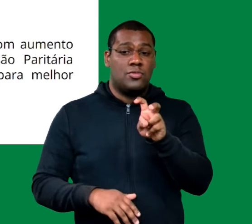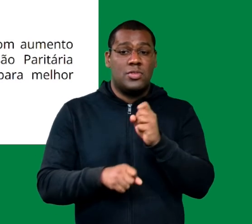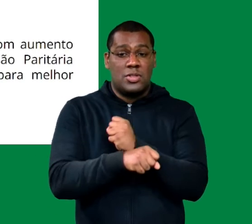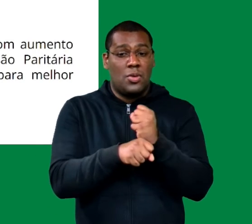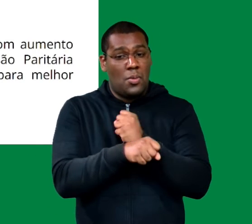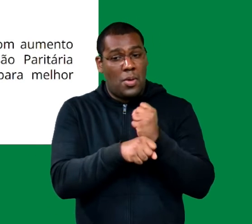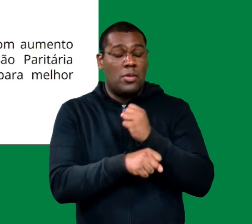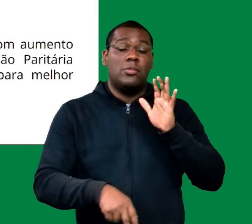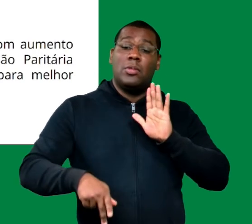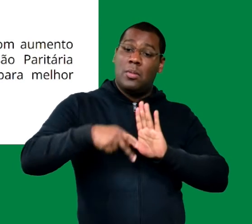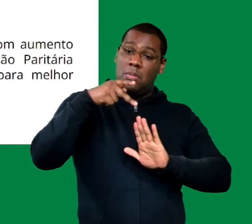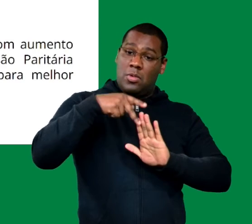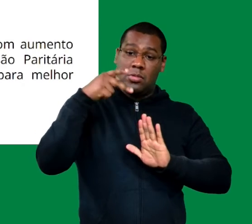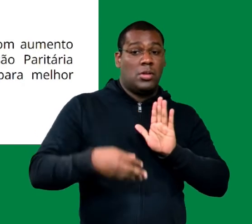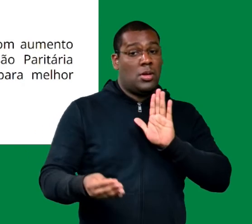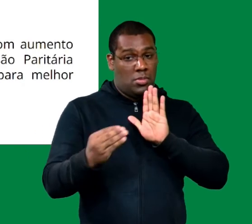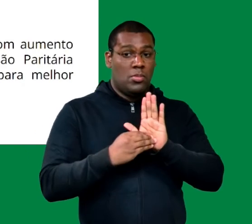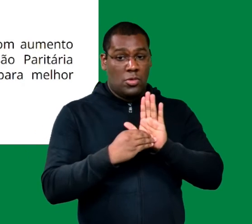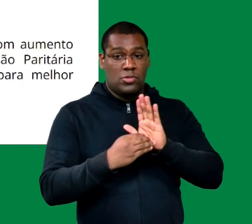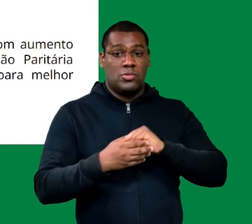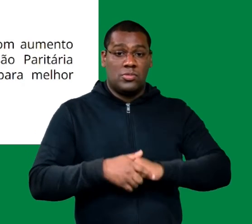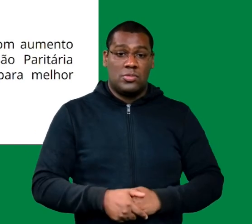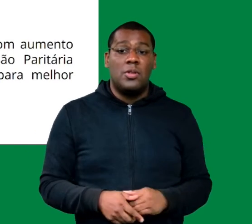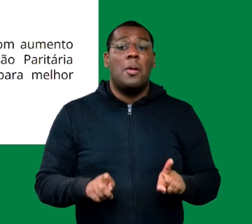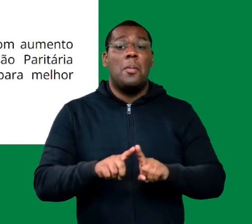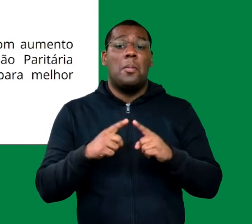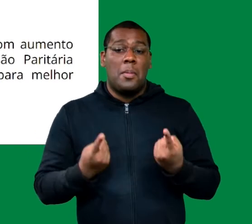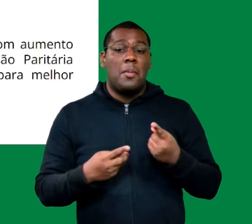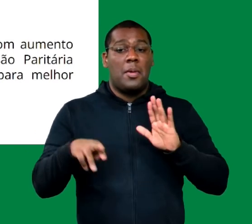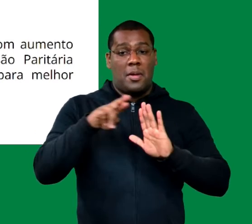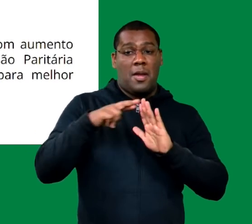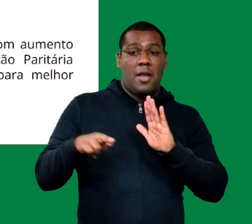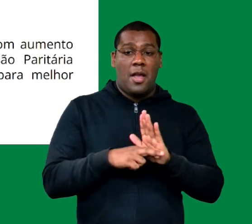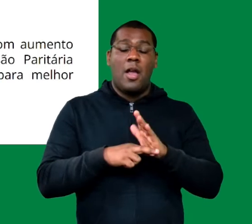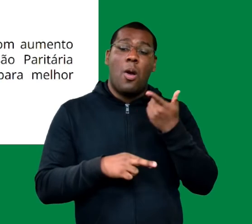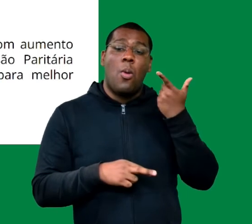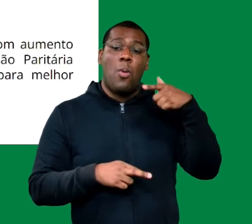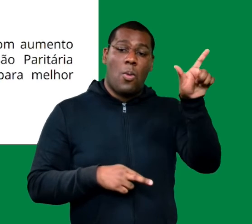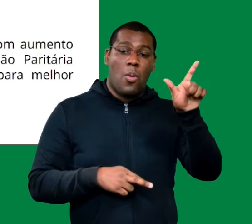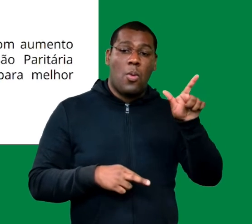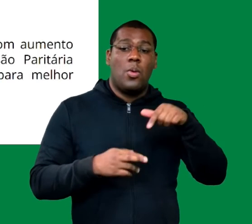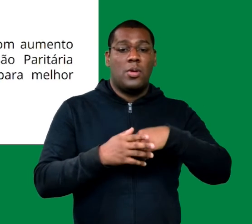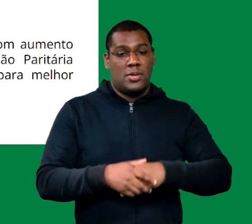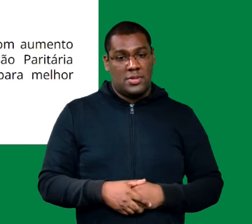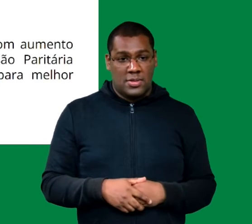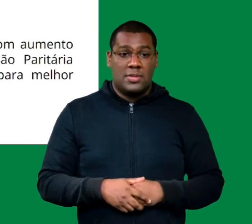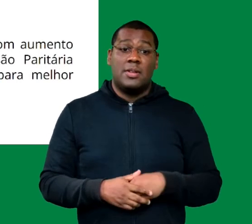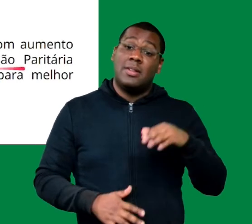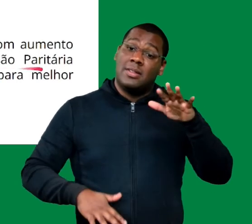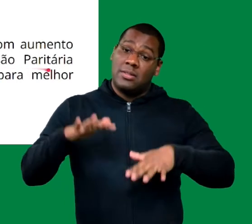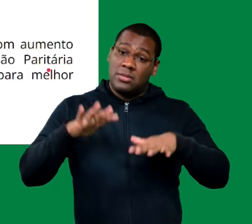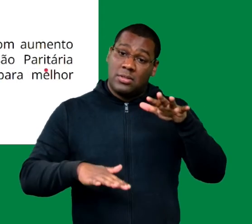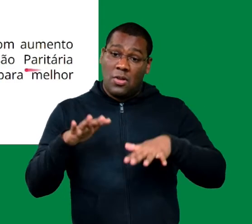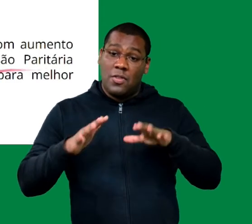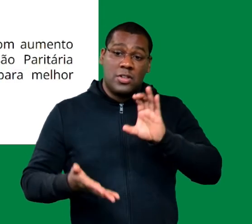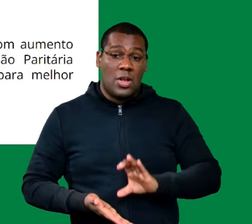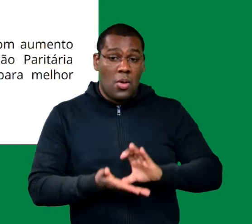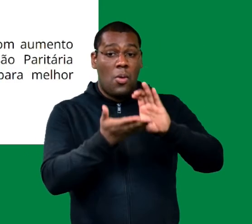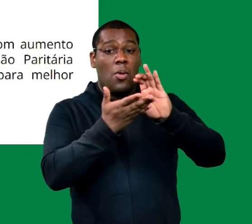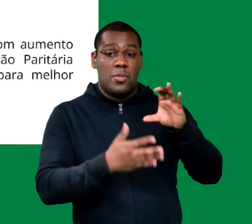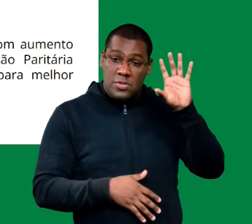portaria. E há uma regra também de uma possibilidade de ajuste a ser feito pela comissão